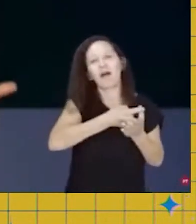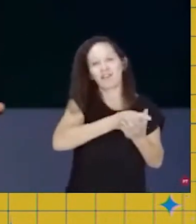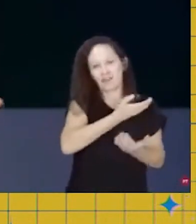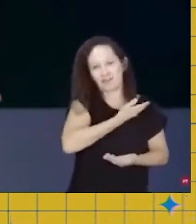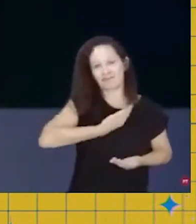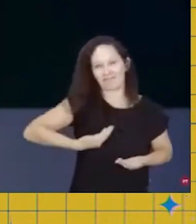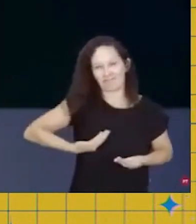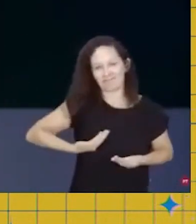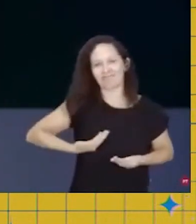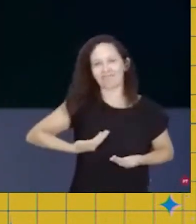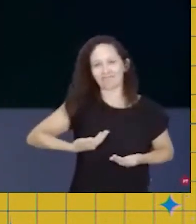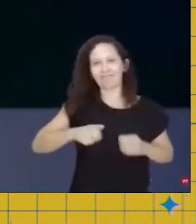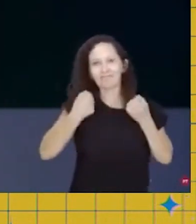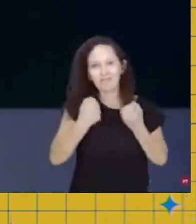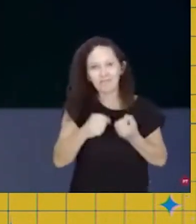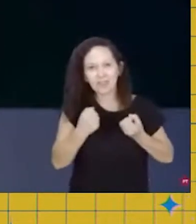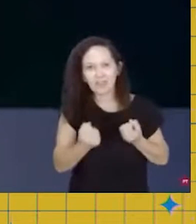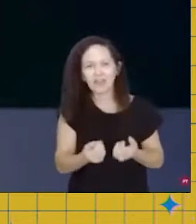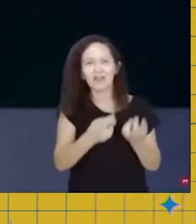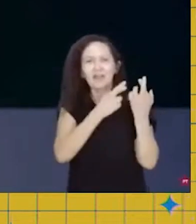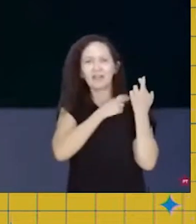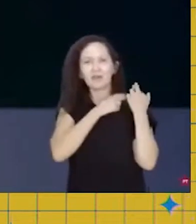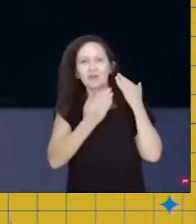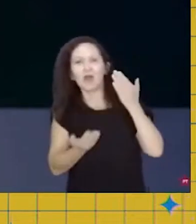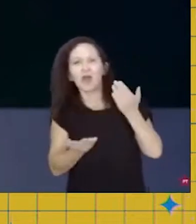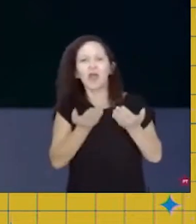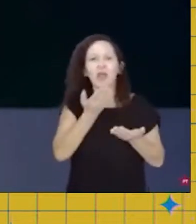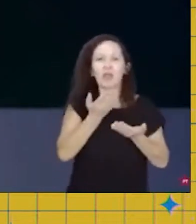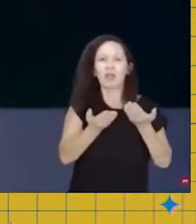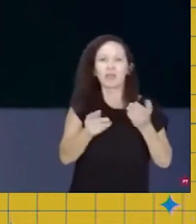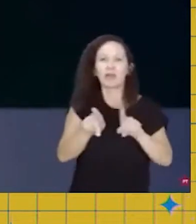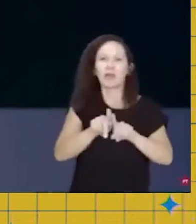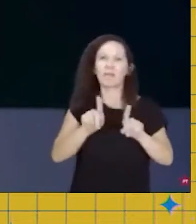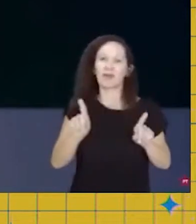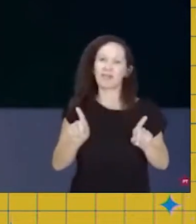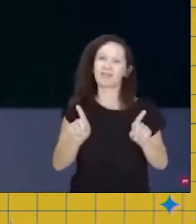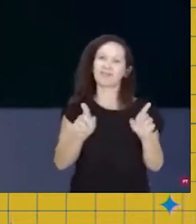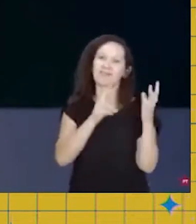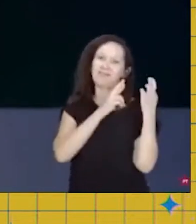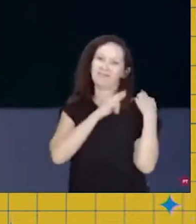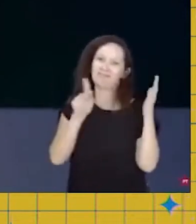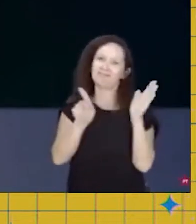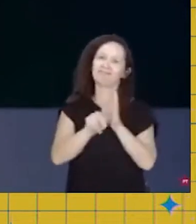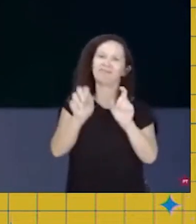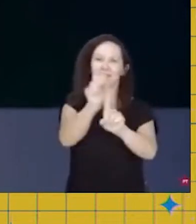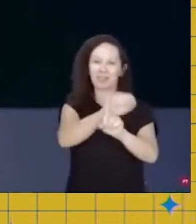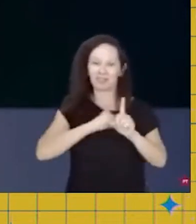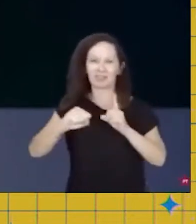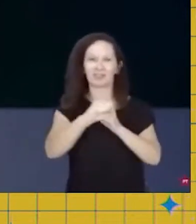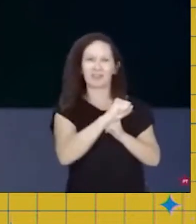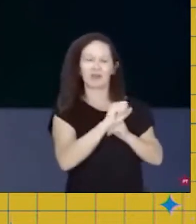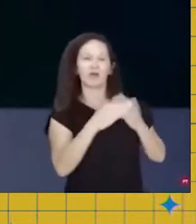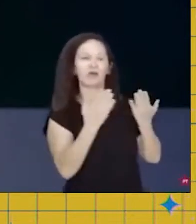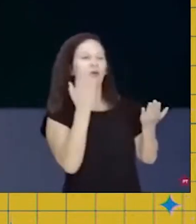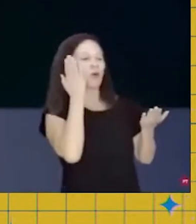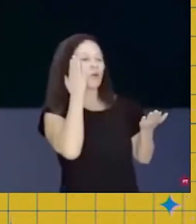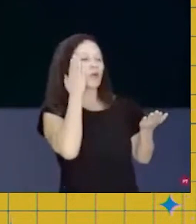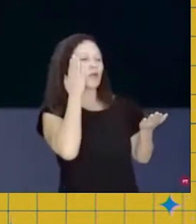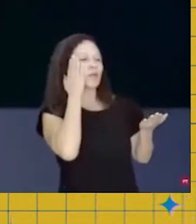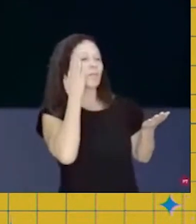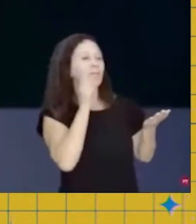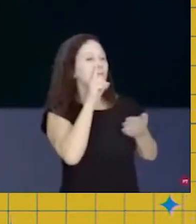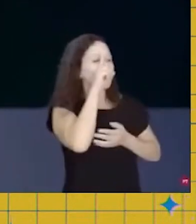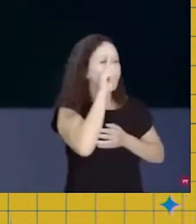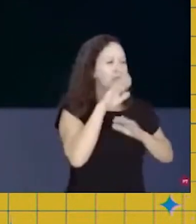compatibilizar a responsabilidade fiscal com responsabilidade social fizemos isso sabemos como fazer Voltaremos